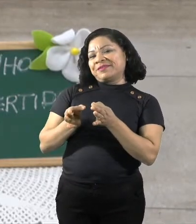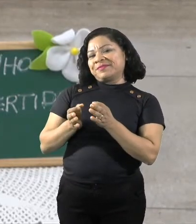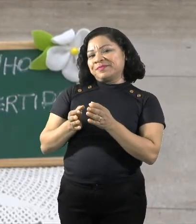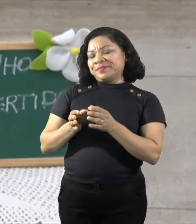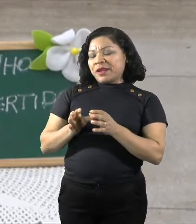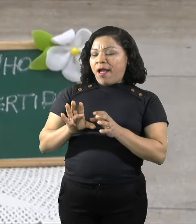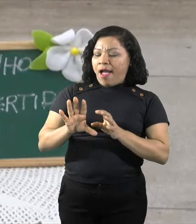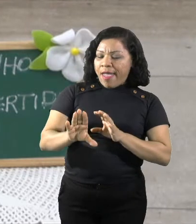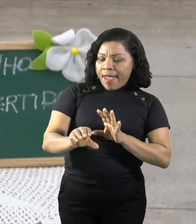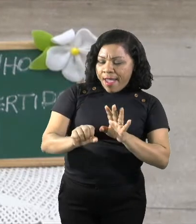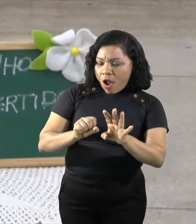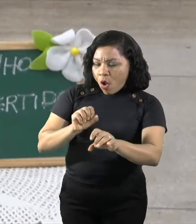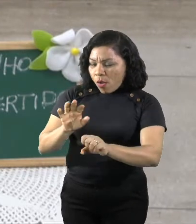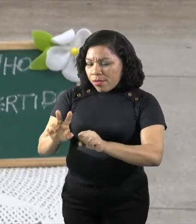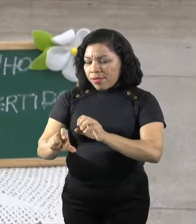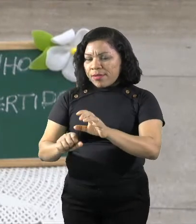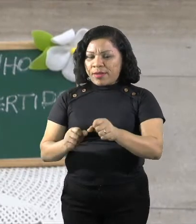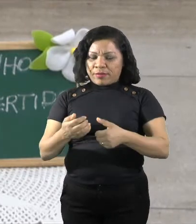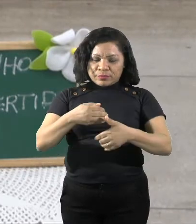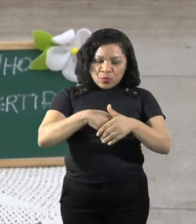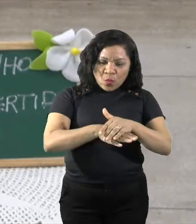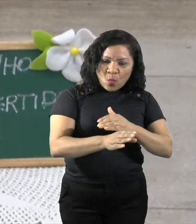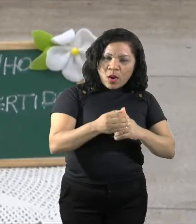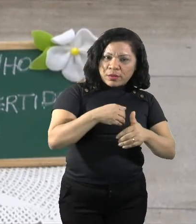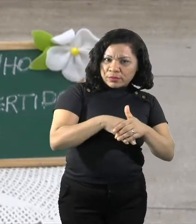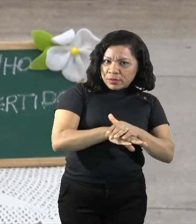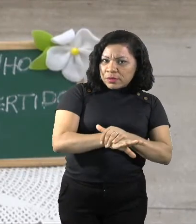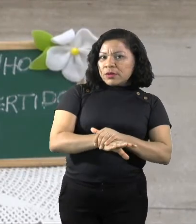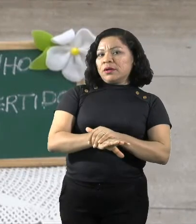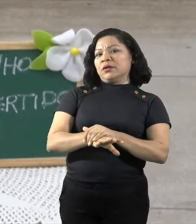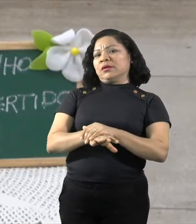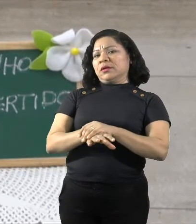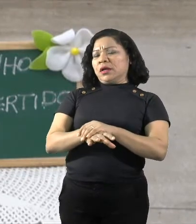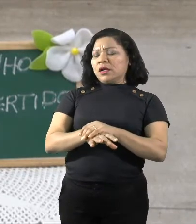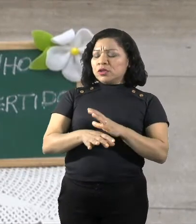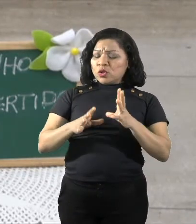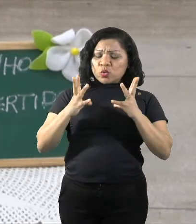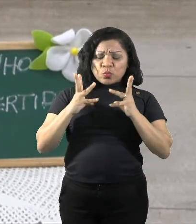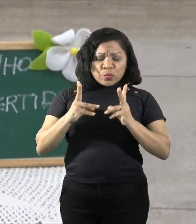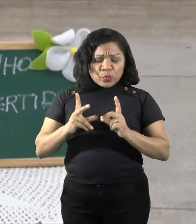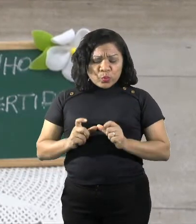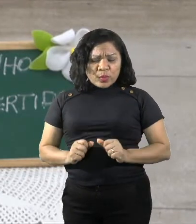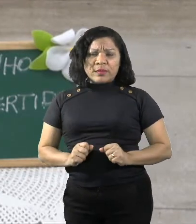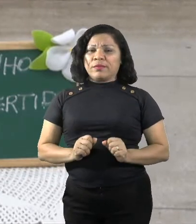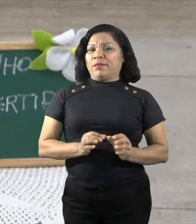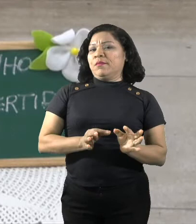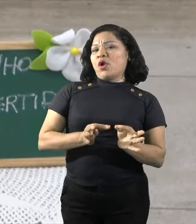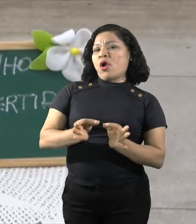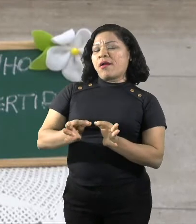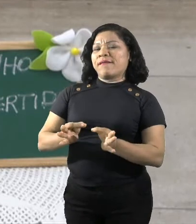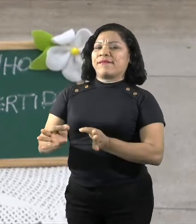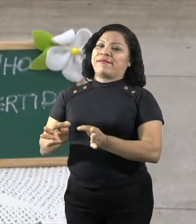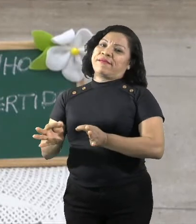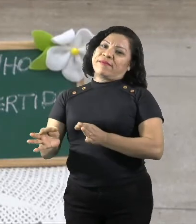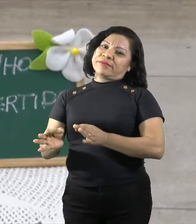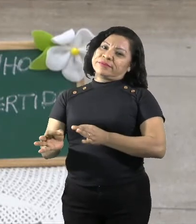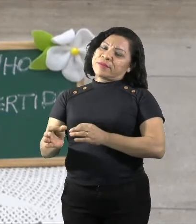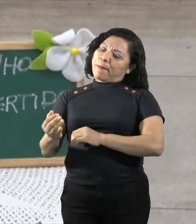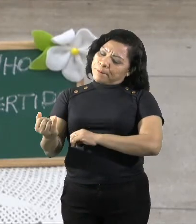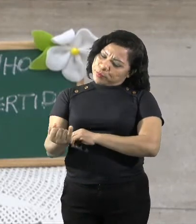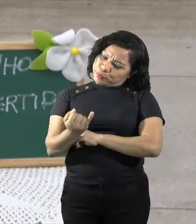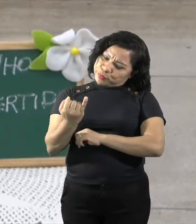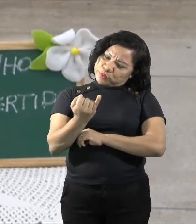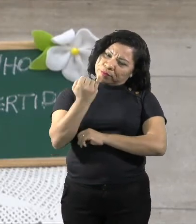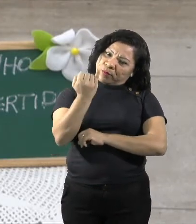recolhendo todos esses objetos, deixando tudo limpinho e organizado. Isso também é muito importante para